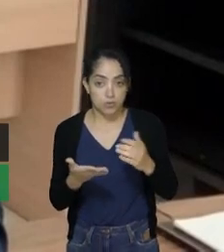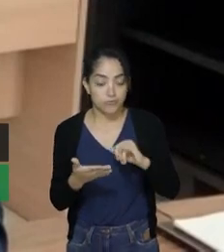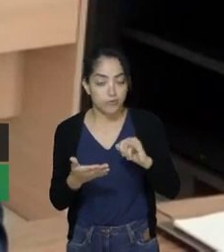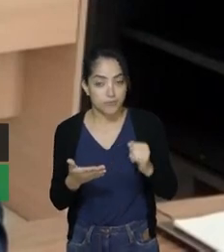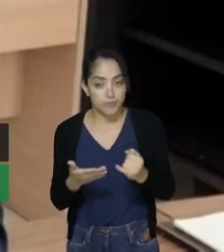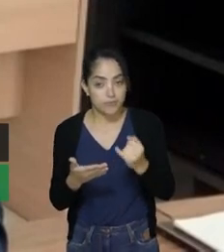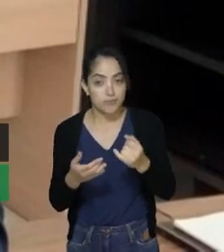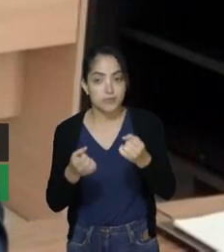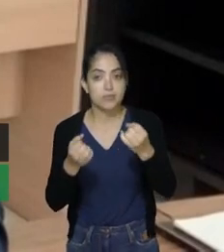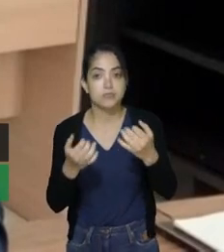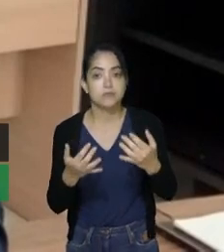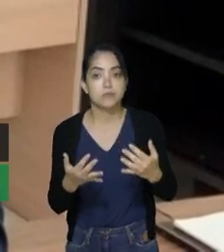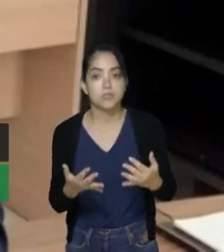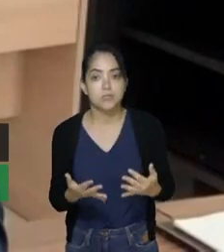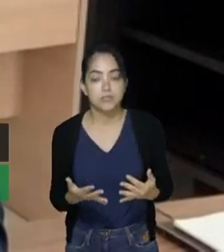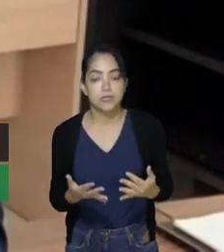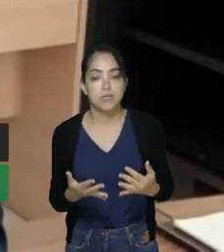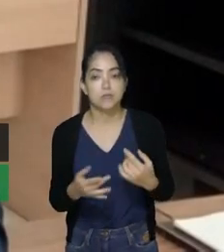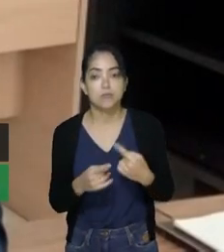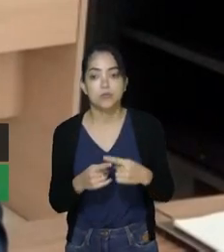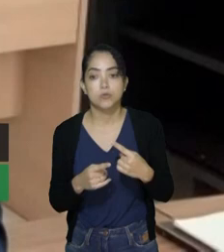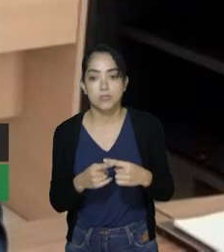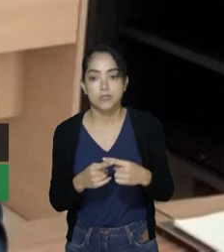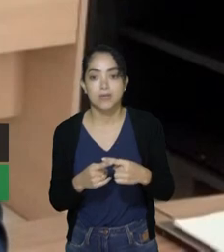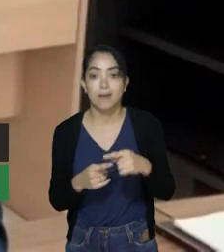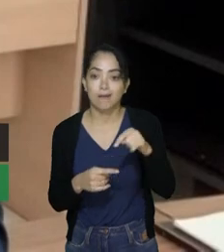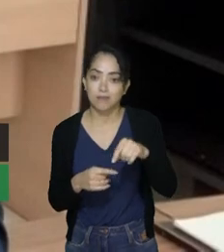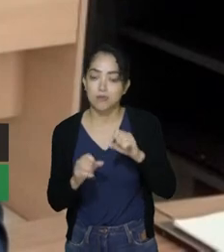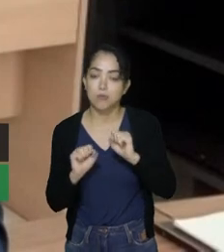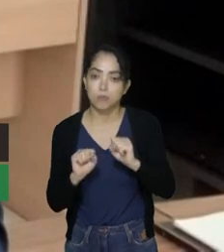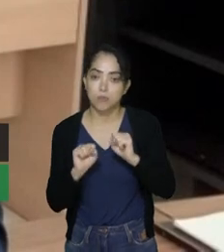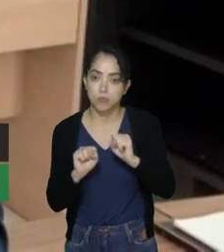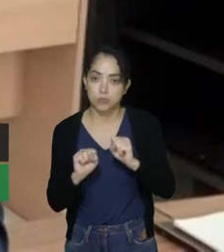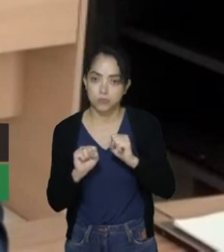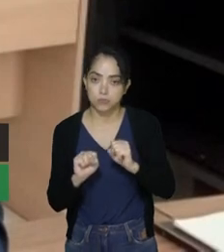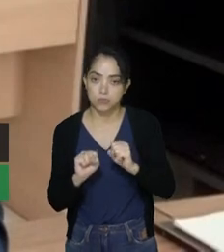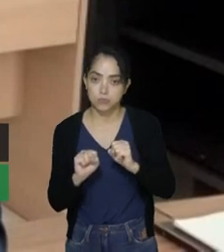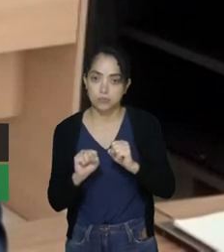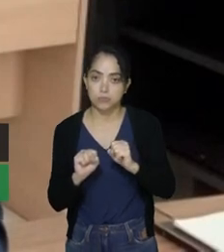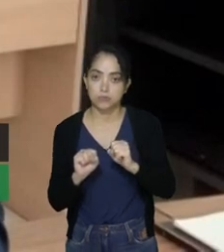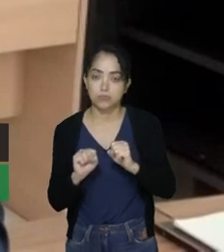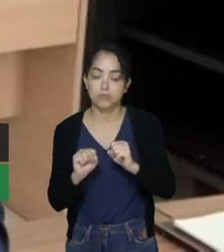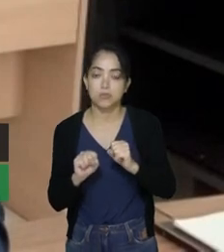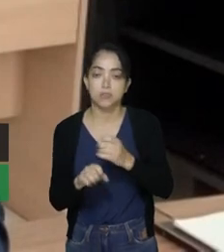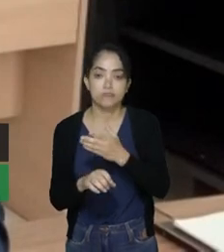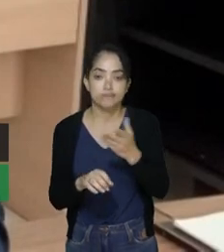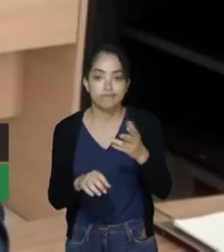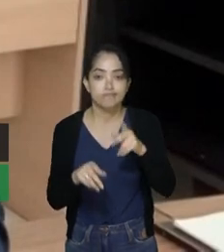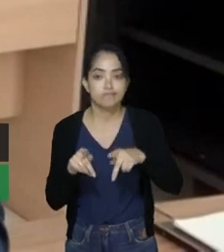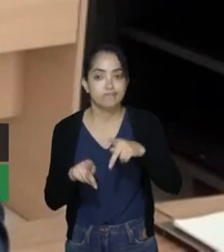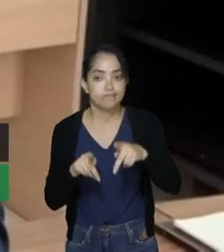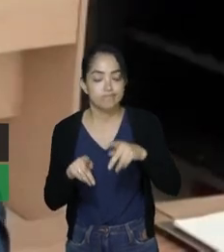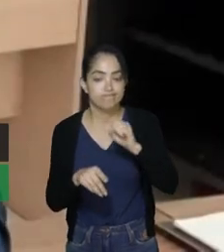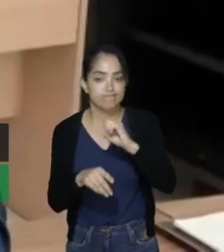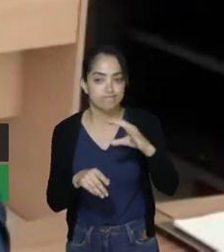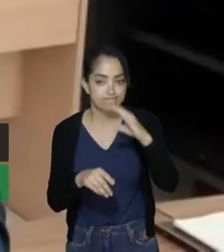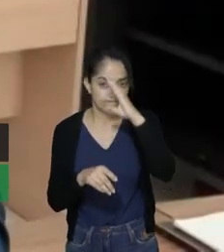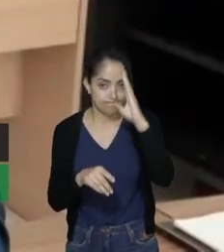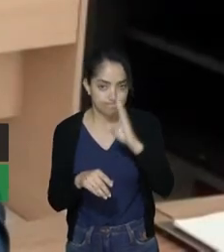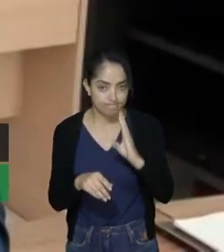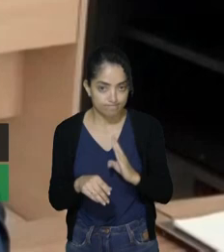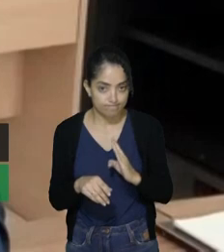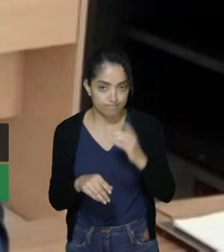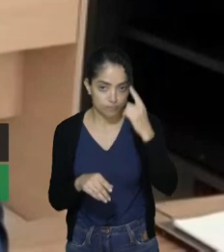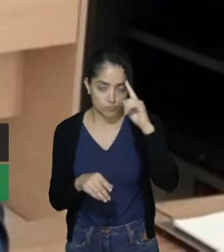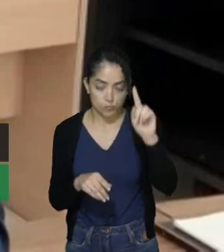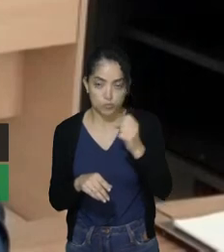aqui, a fazer aqui, porque aqui eu posso, colegas catarinenses e brasileiros, porque desde o dia